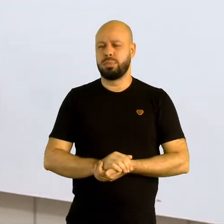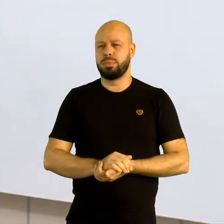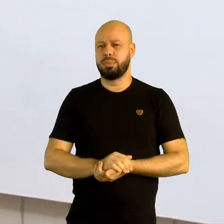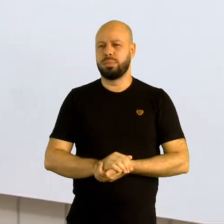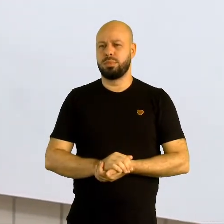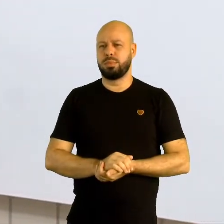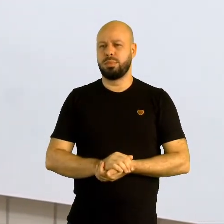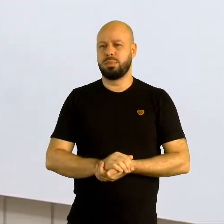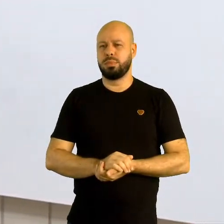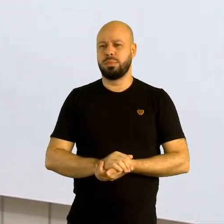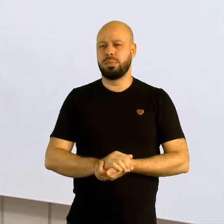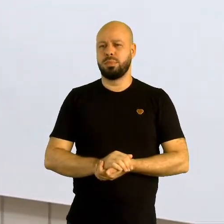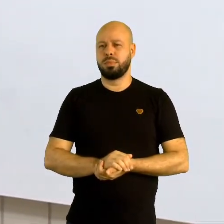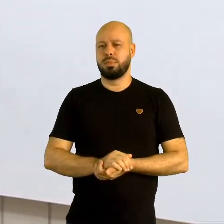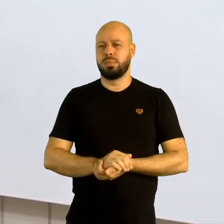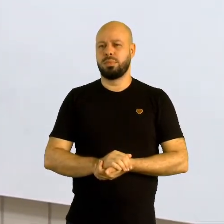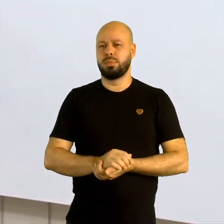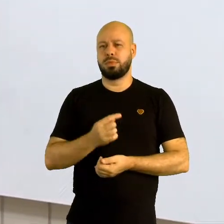temos